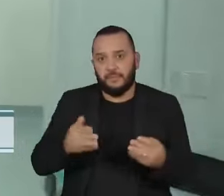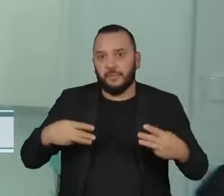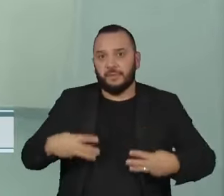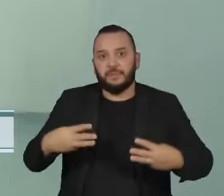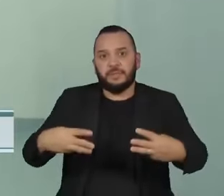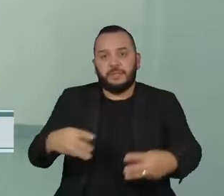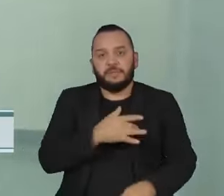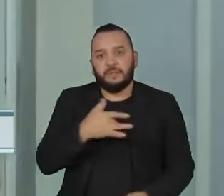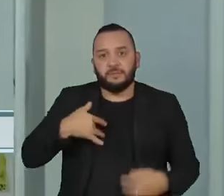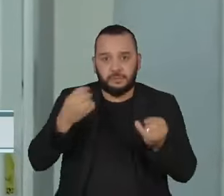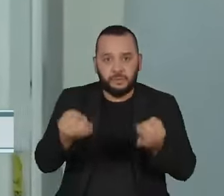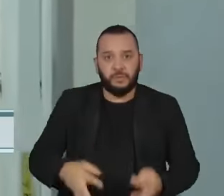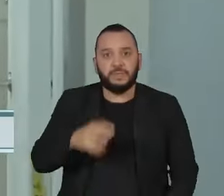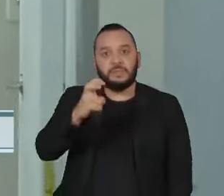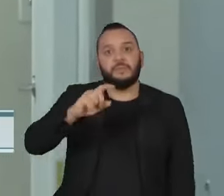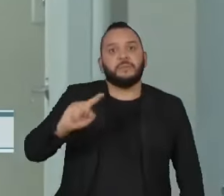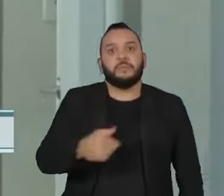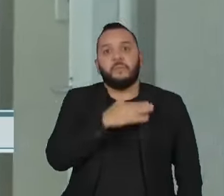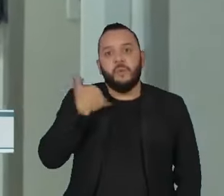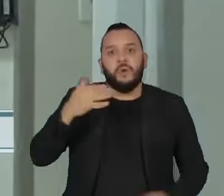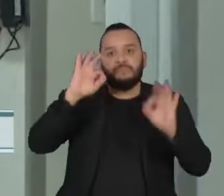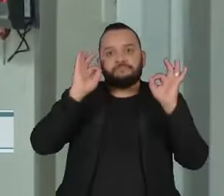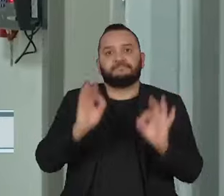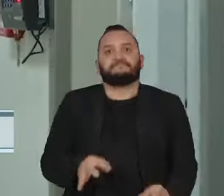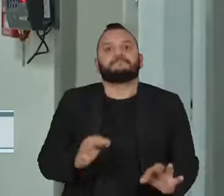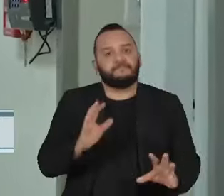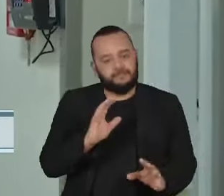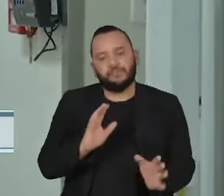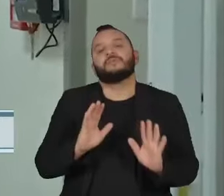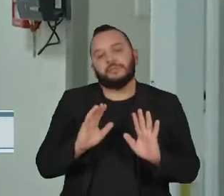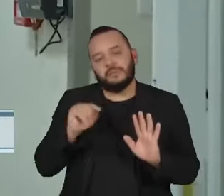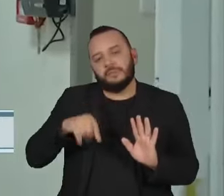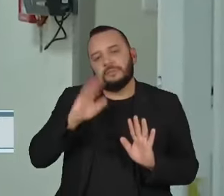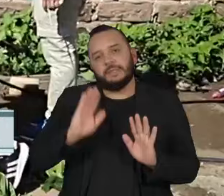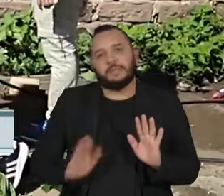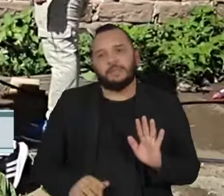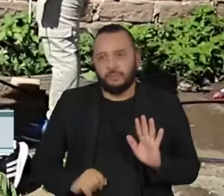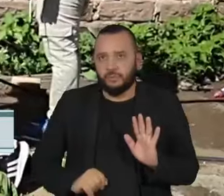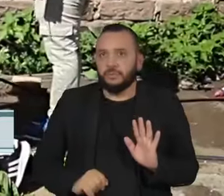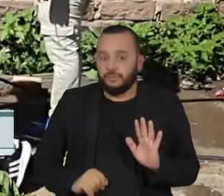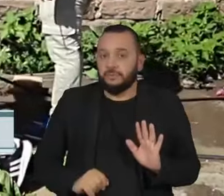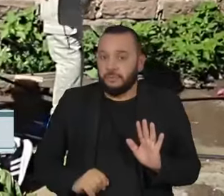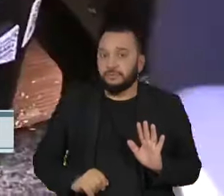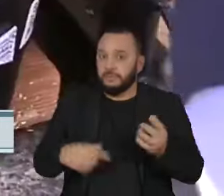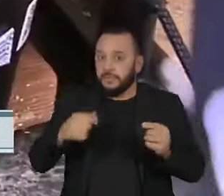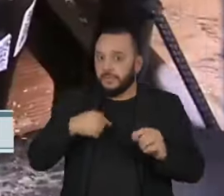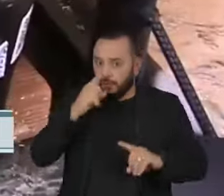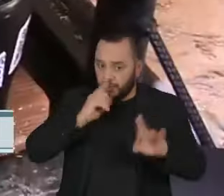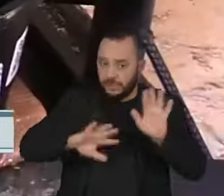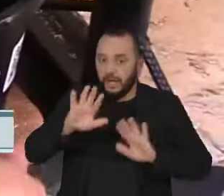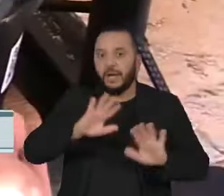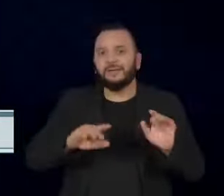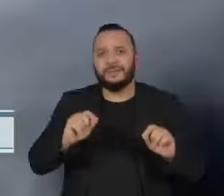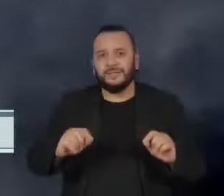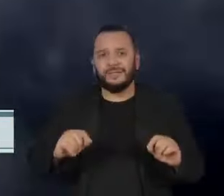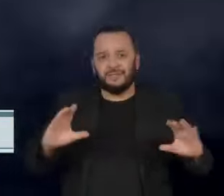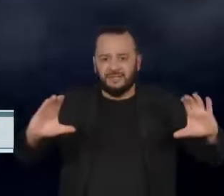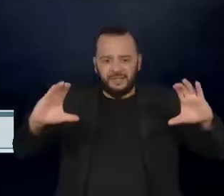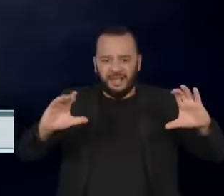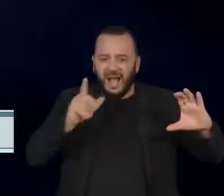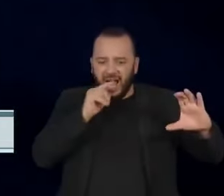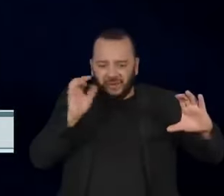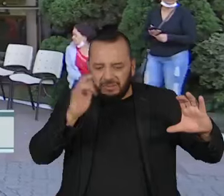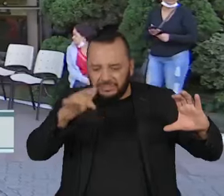quase 5 mil mortes pela doença já foram contabilizadas no país. Ou seja, os cuidados permanecem: eliminar os focos,